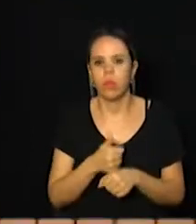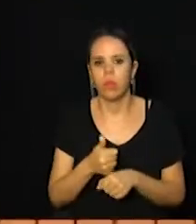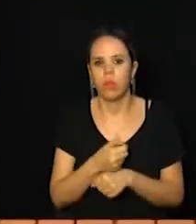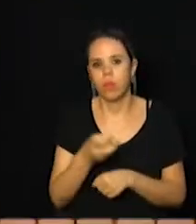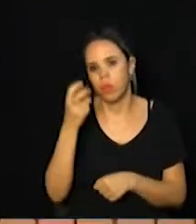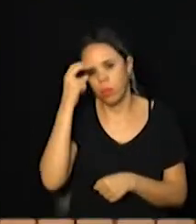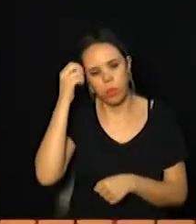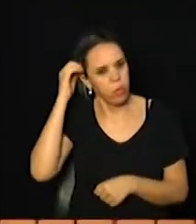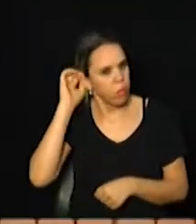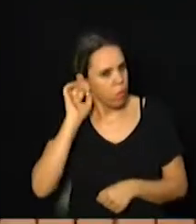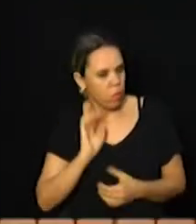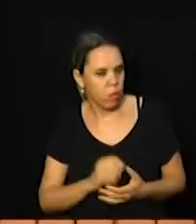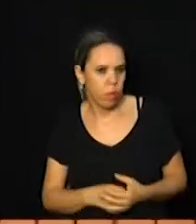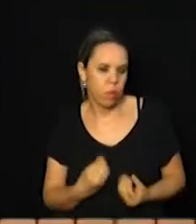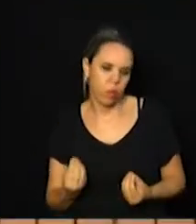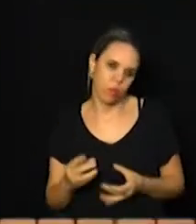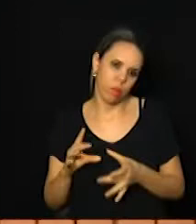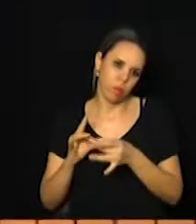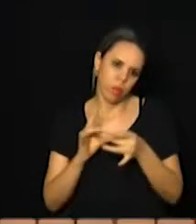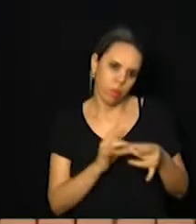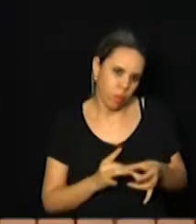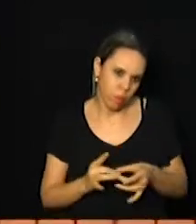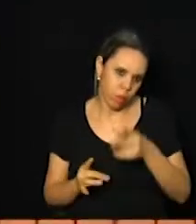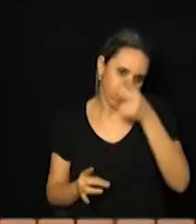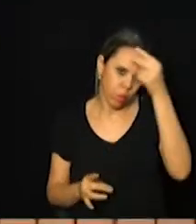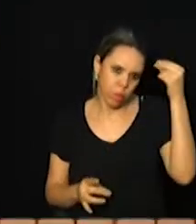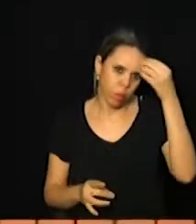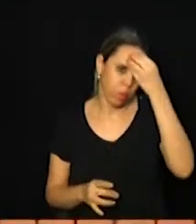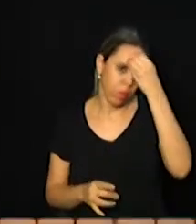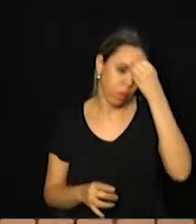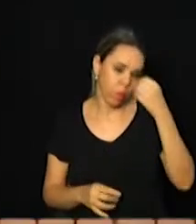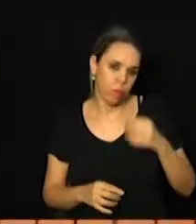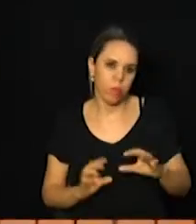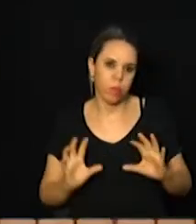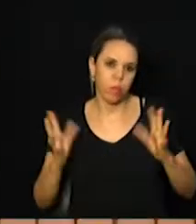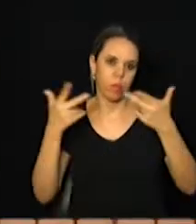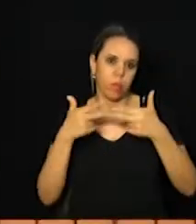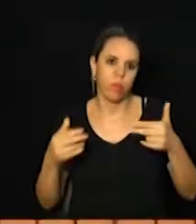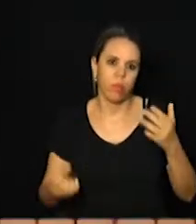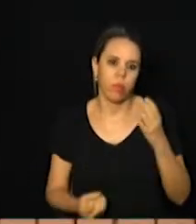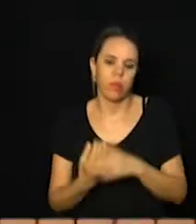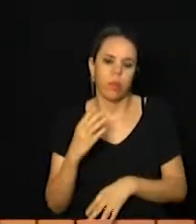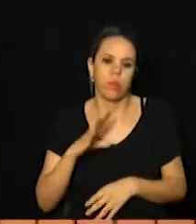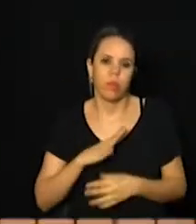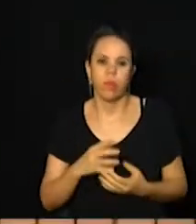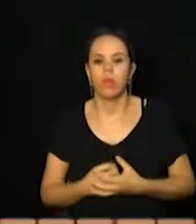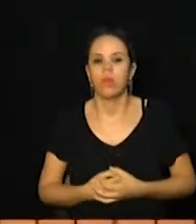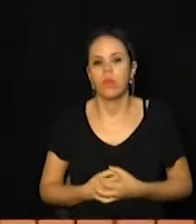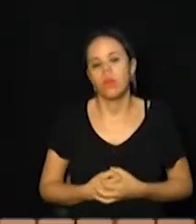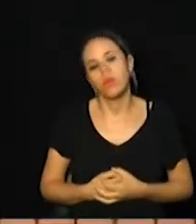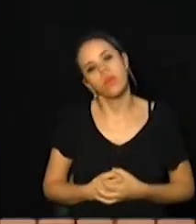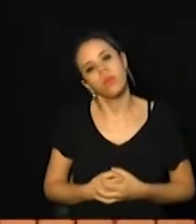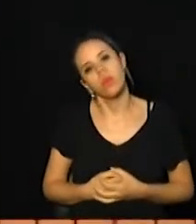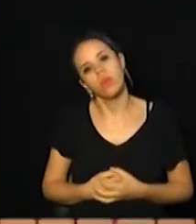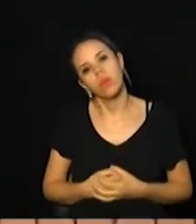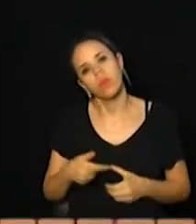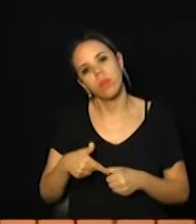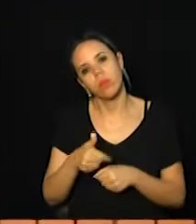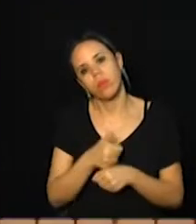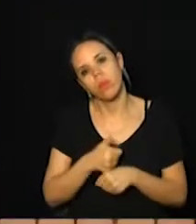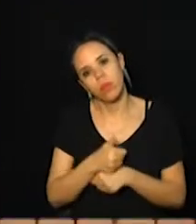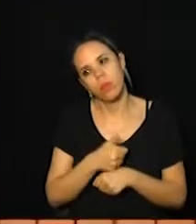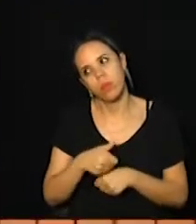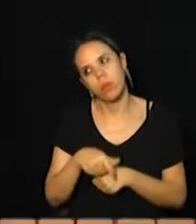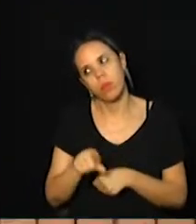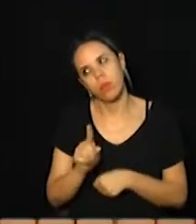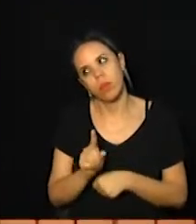agente cultural com parceria com a prefeitura então todos os eventos que acontecem na cidade esses frentistas